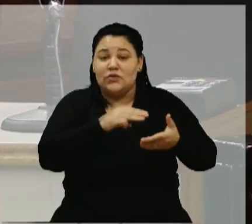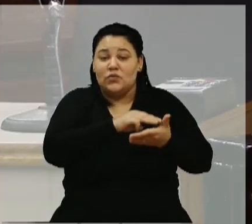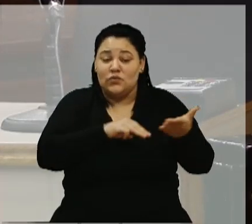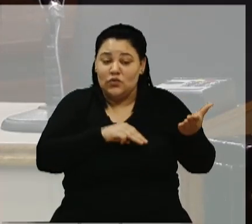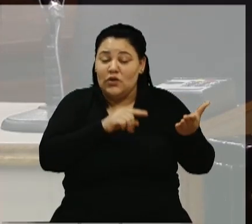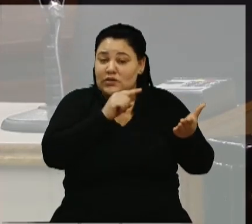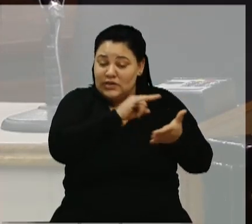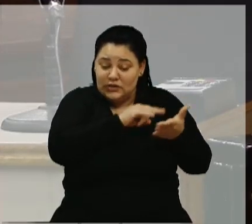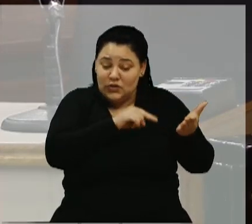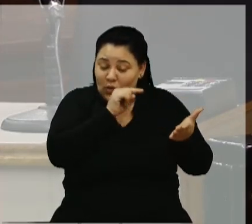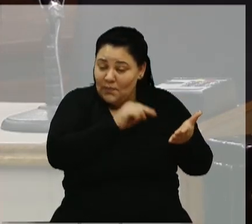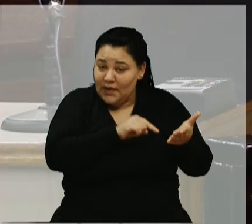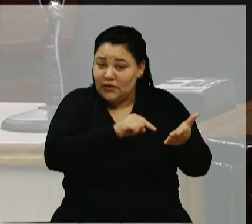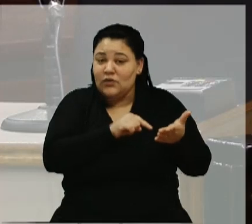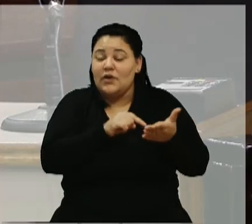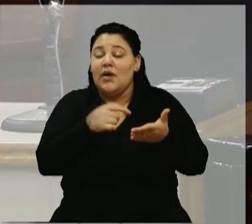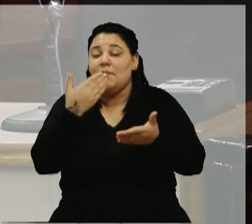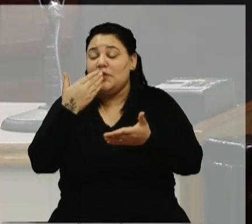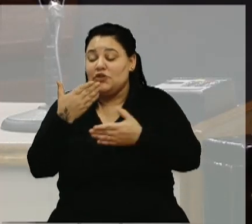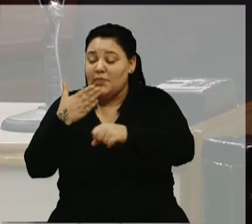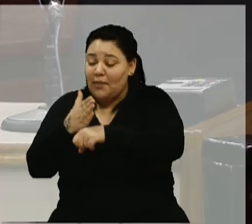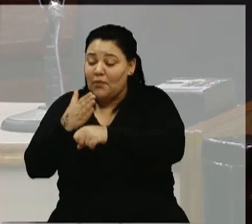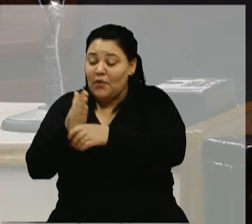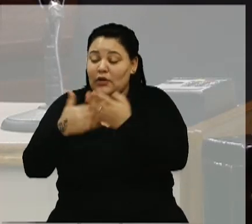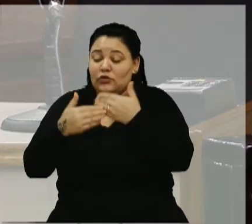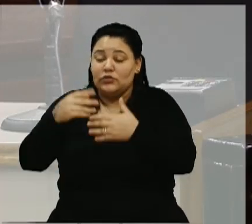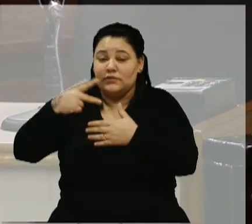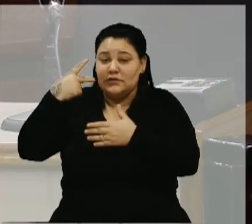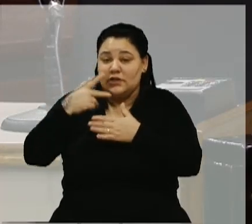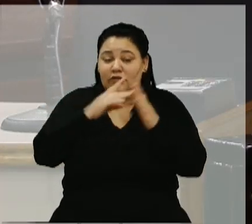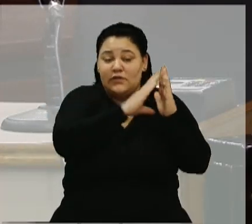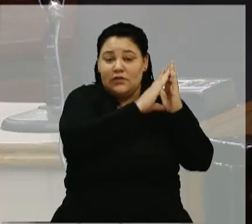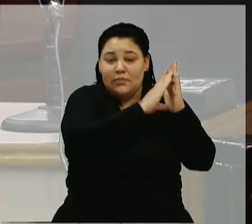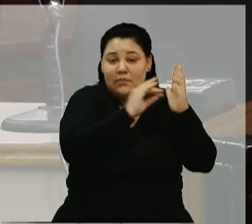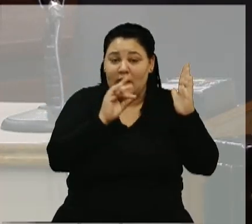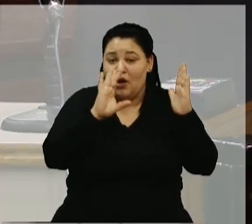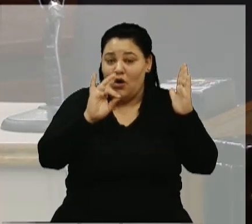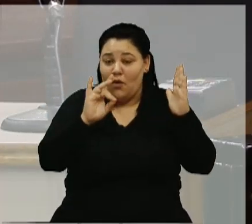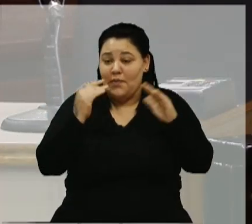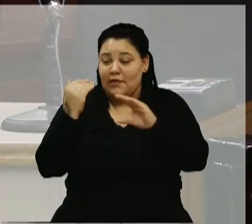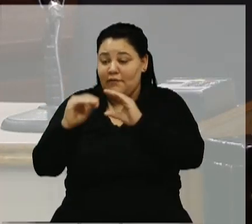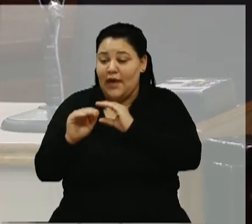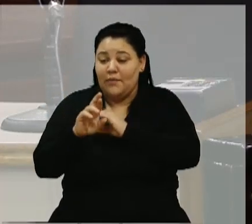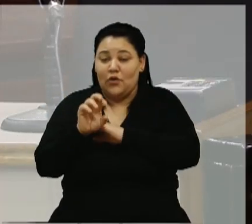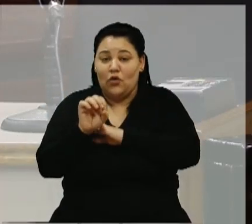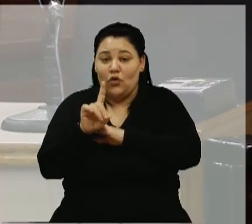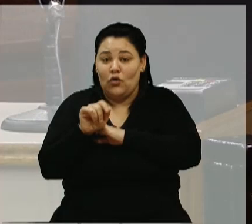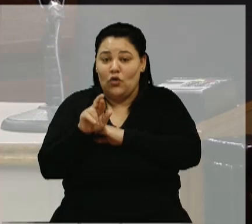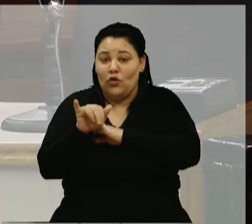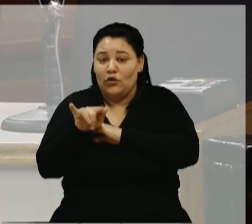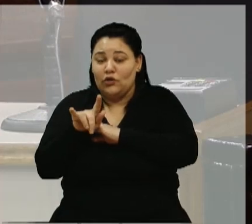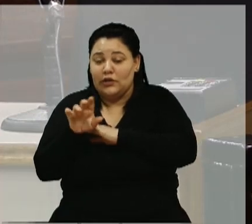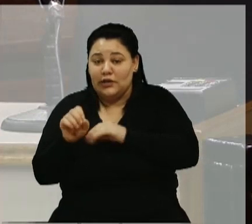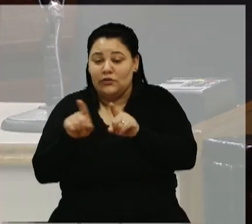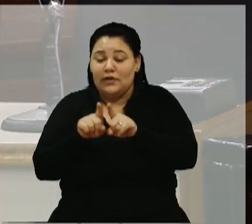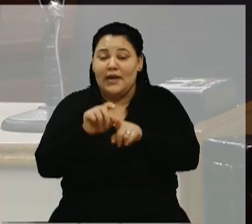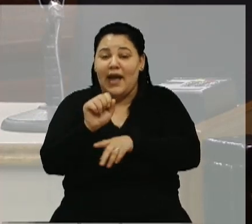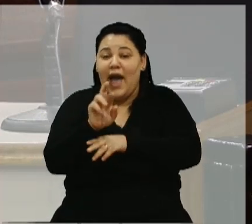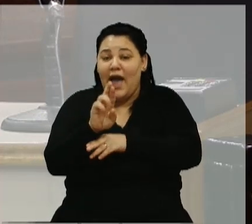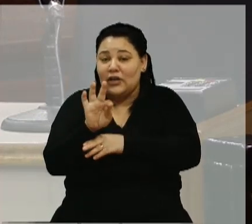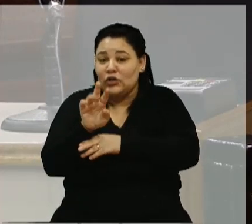aprovada pelos nobres pares, com posterior remessa de cópia ao presidente do Senado Federal, Rodrigo Pacheco, ao presidente da Câmara dos Deputados, Arthur